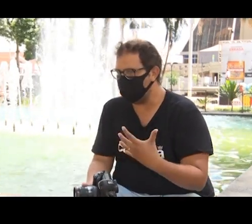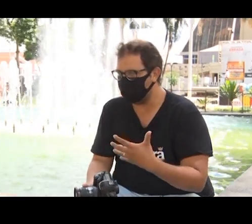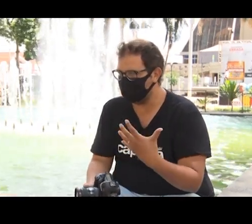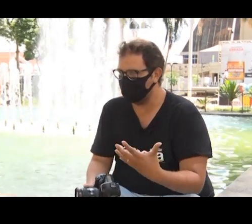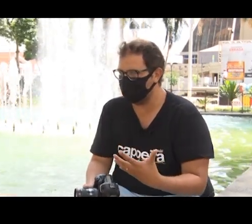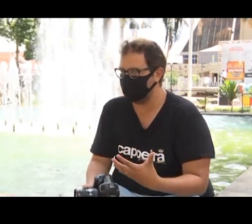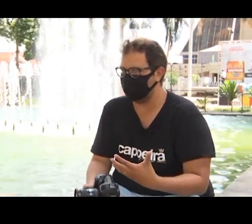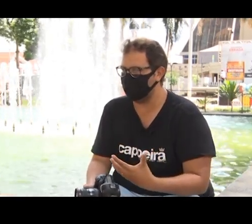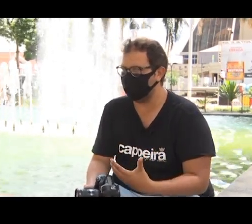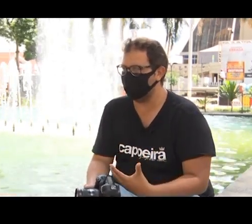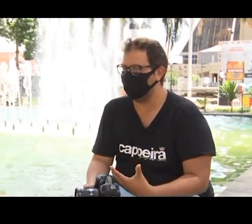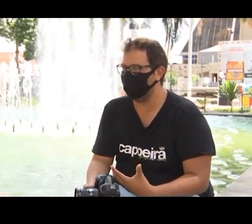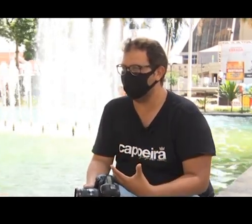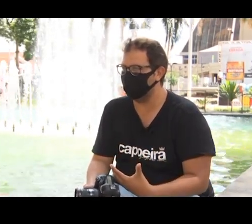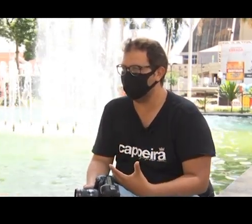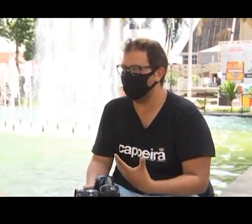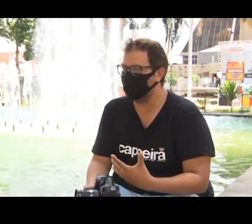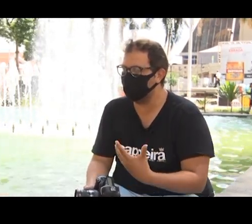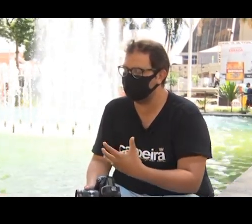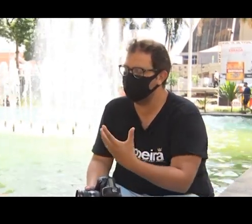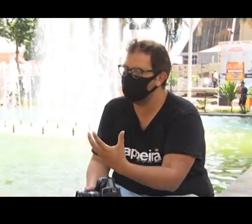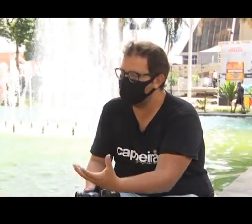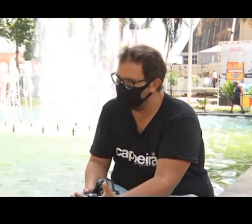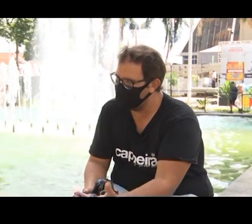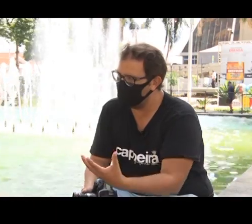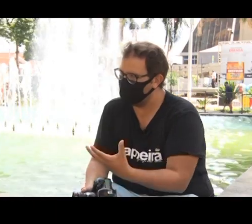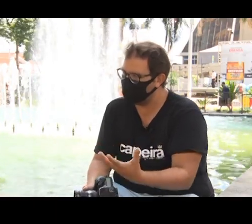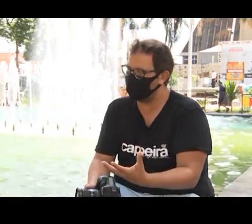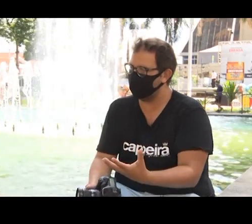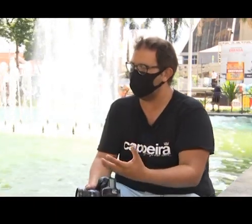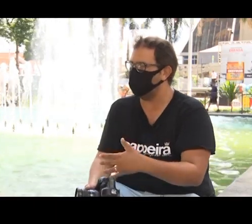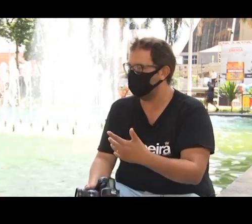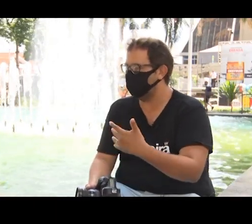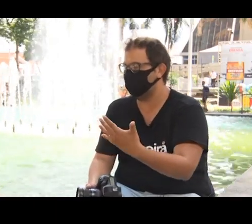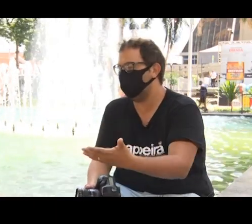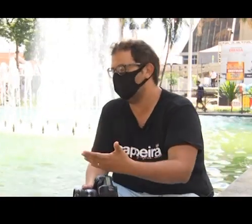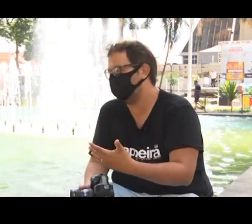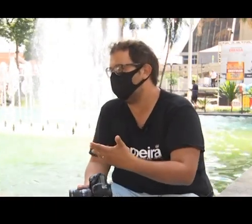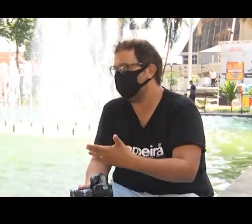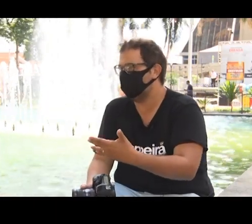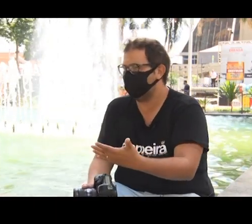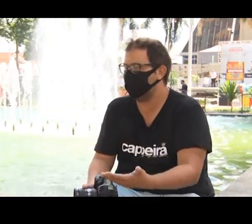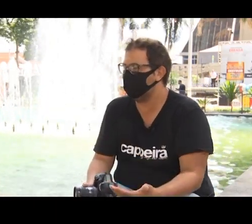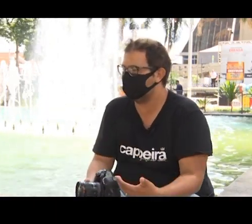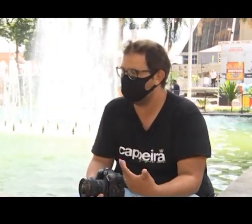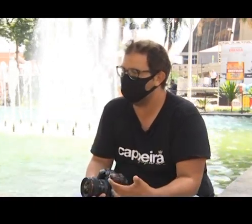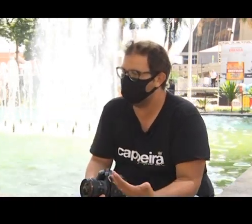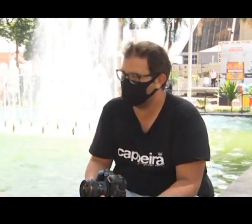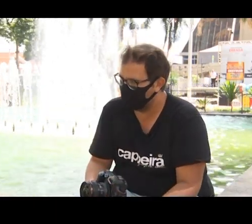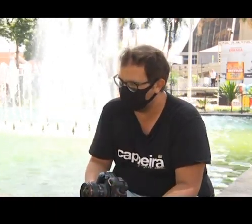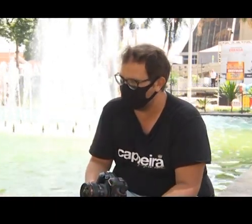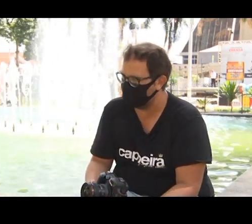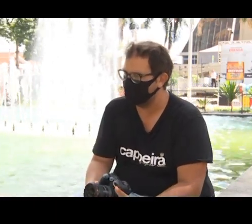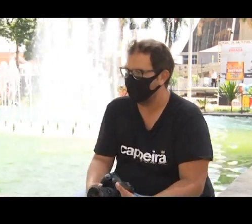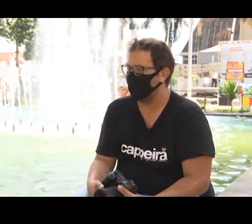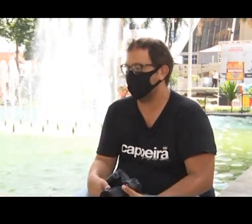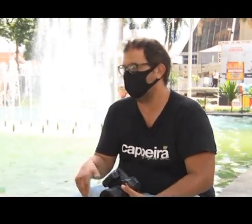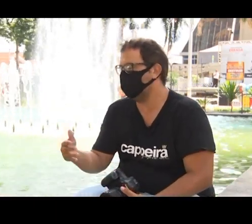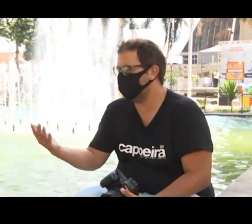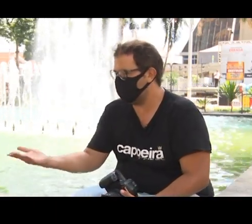E é uma paixão que, tipo assim, eu não consigo me ver hoje, após 17, já estou quase 17 anos trabalhando com